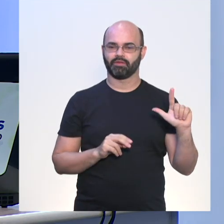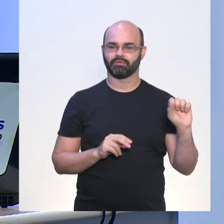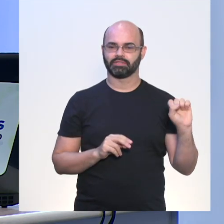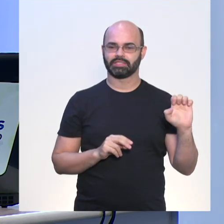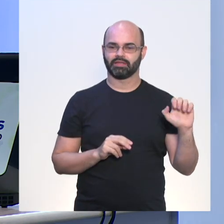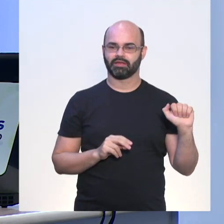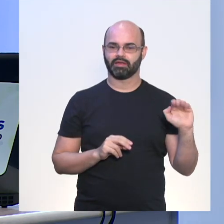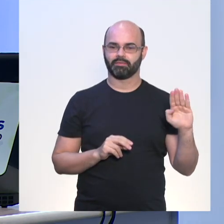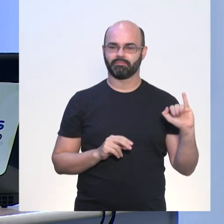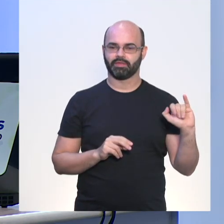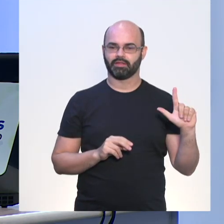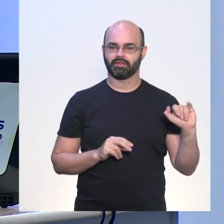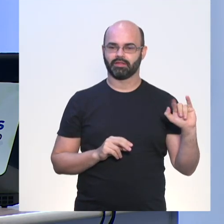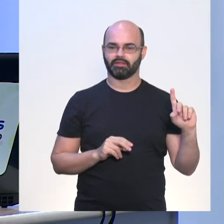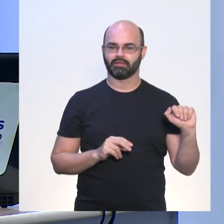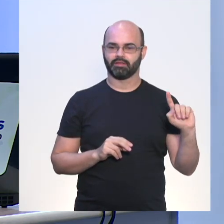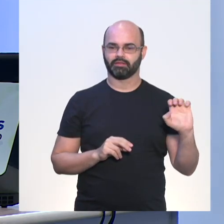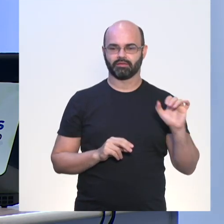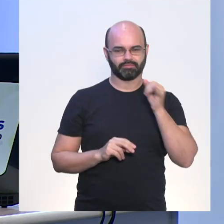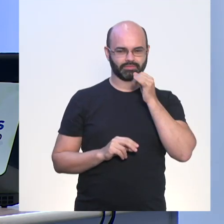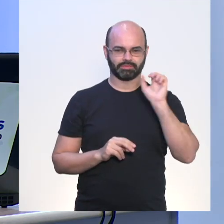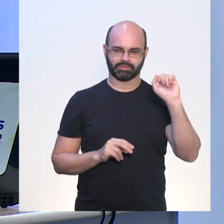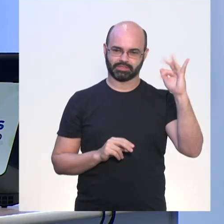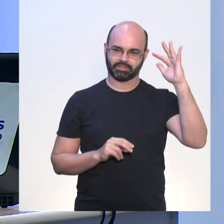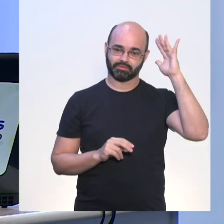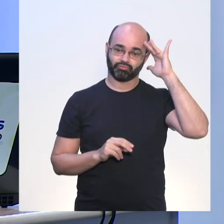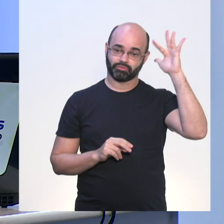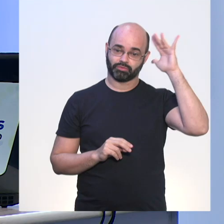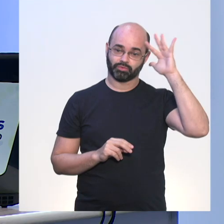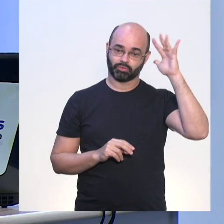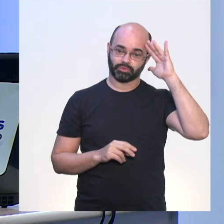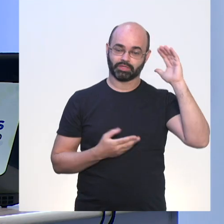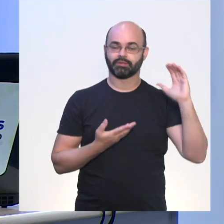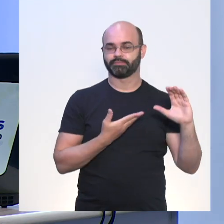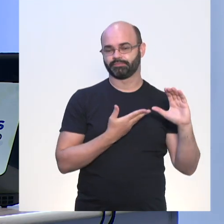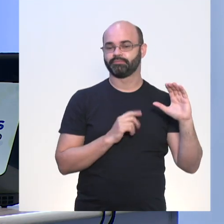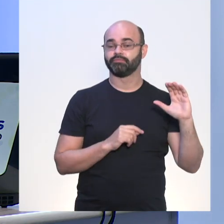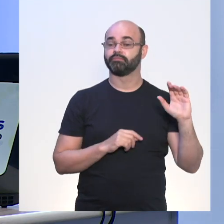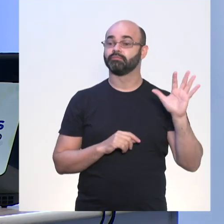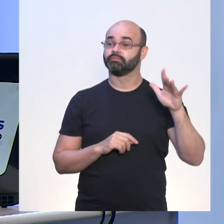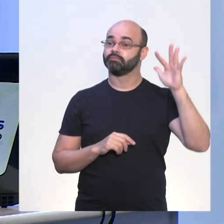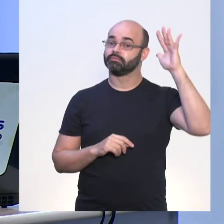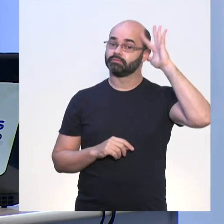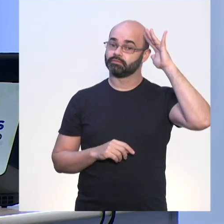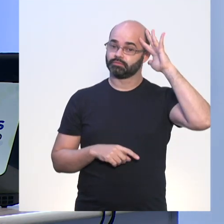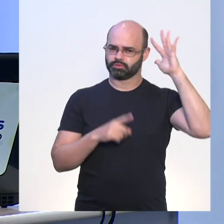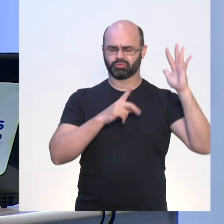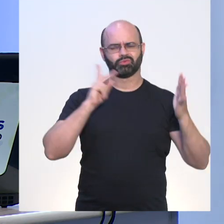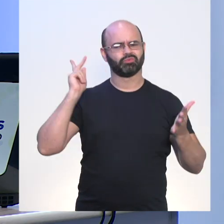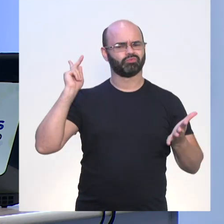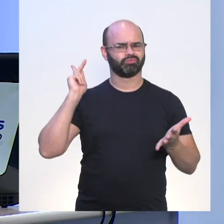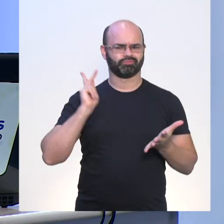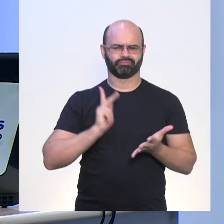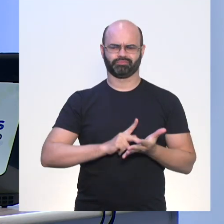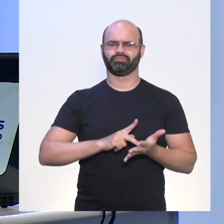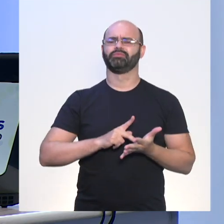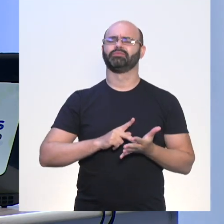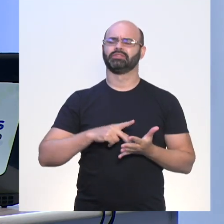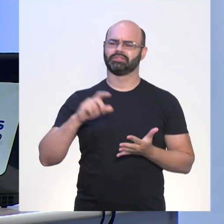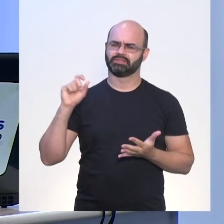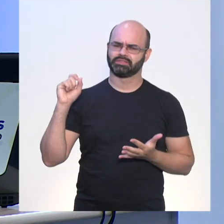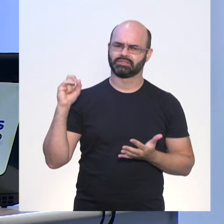se eu tenho uma teoria e eu digo para todo mundo que essa teoria é verdade